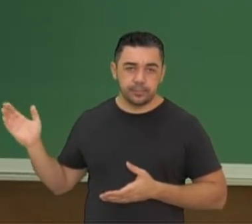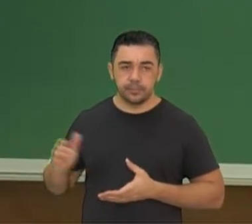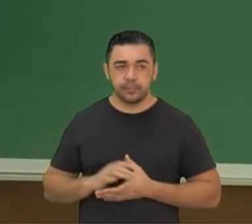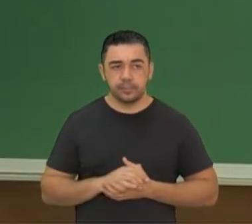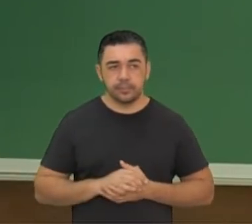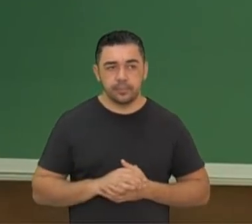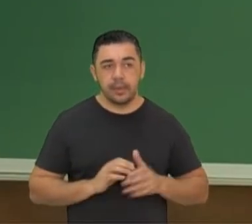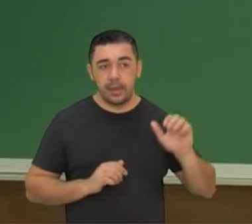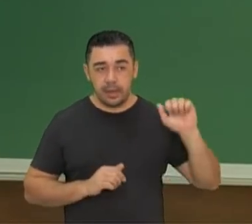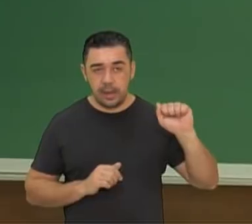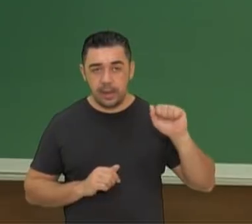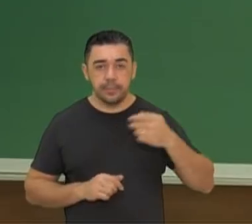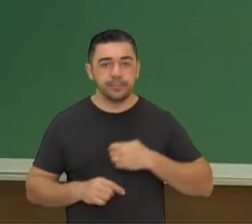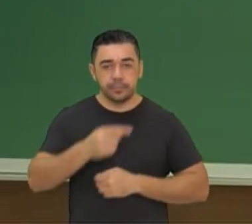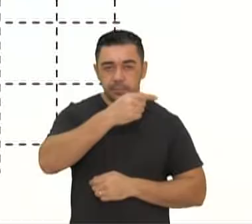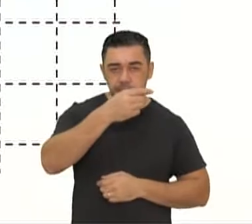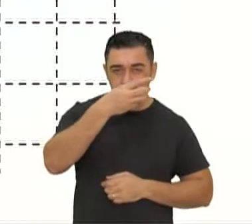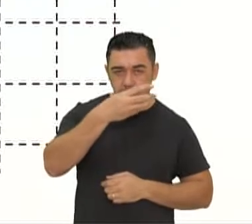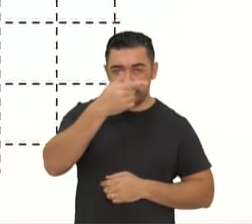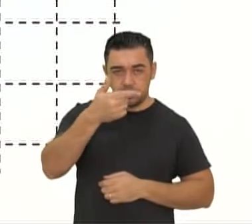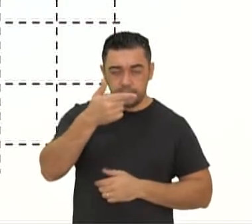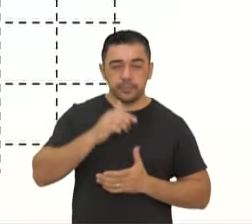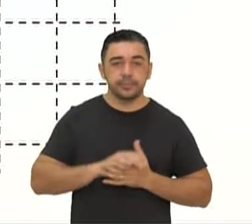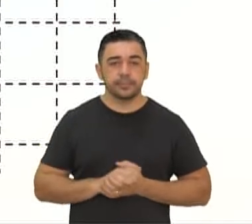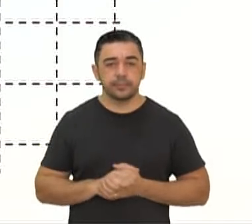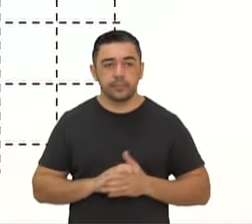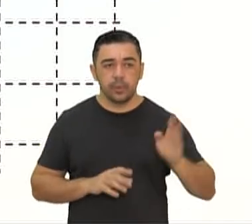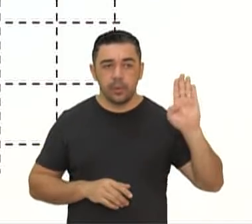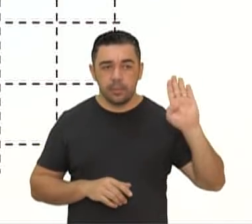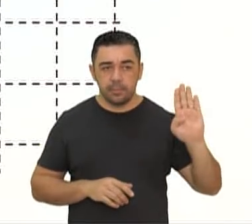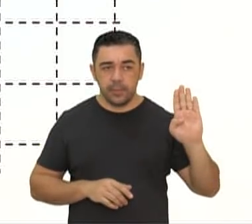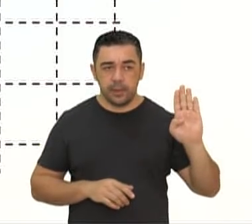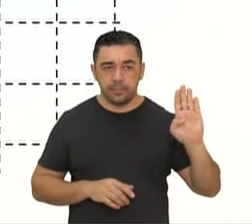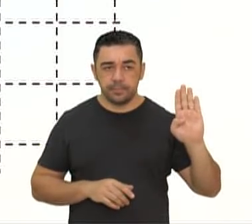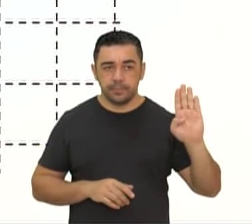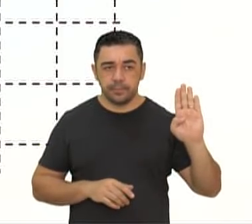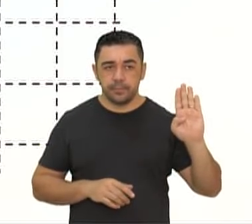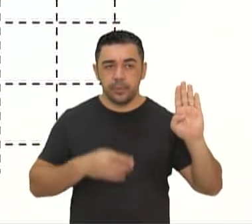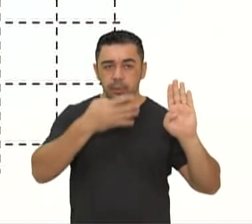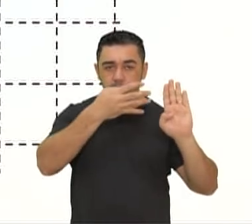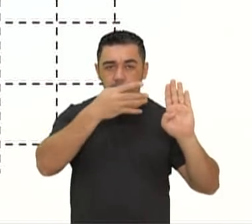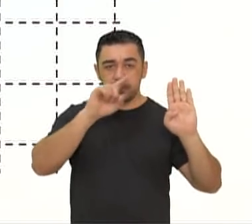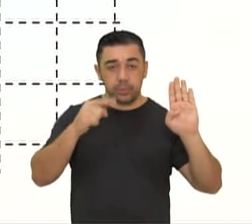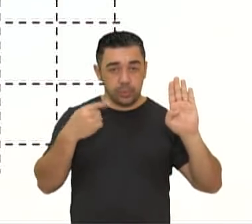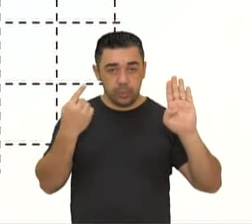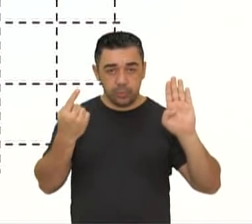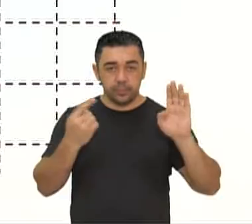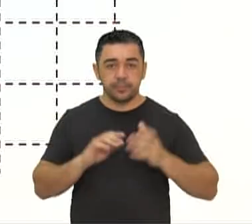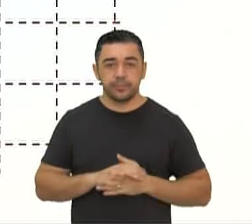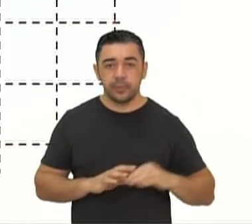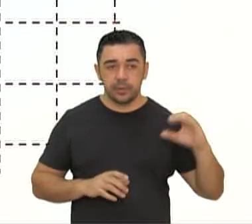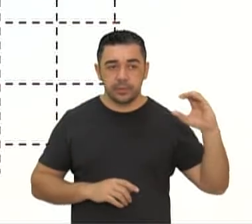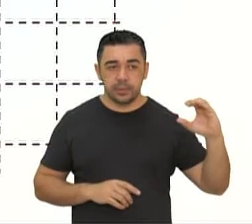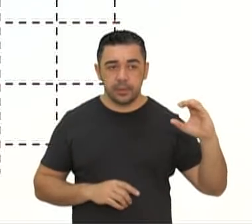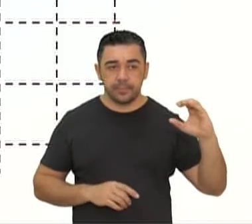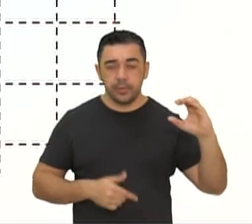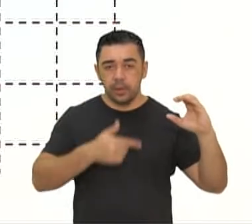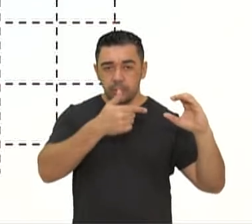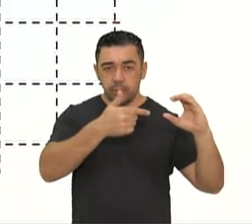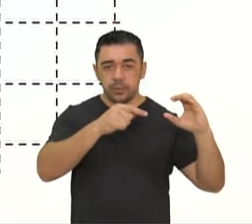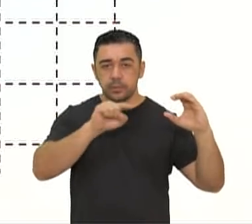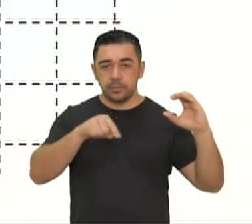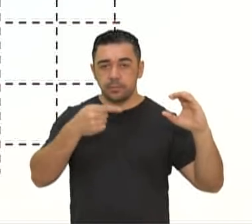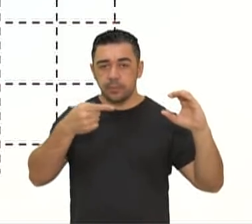Então, o ponto A, menos 3 e 2. O ponto B, 4 e 1. O C, 2 e